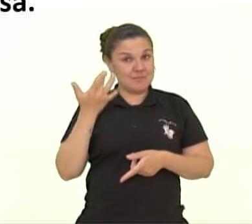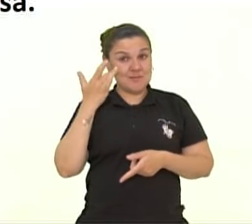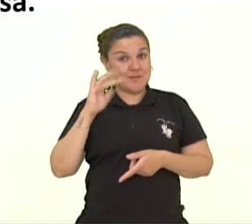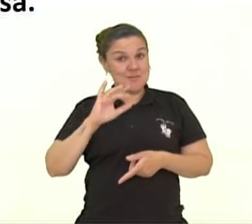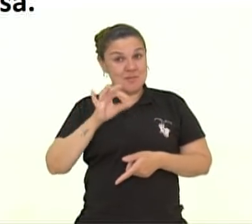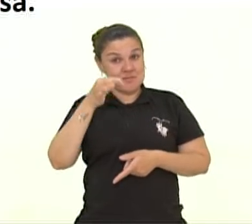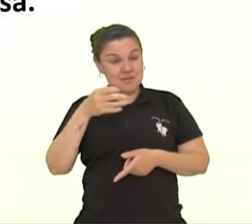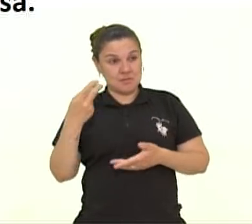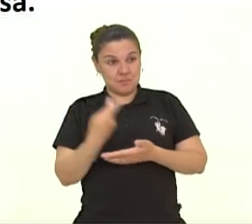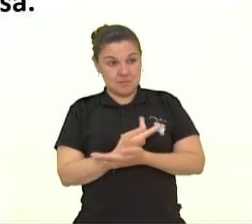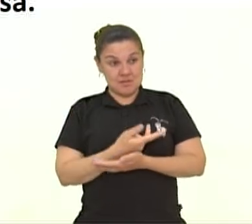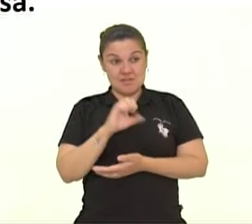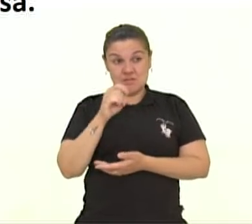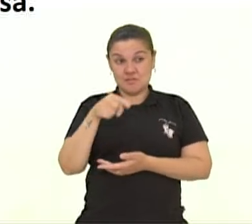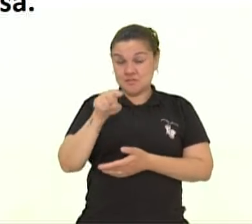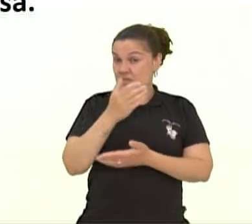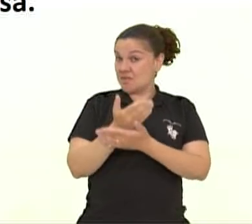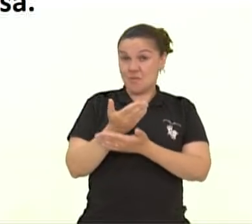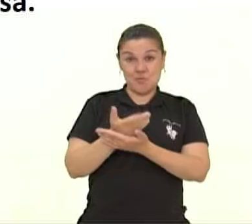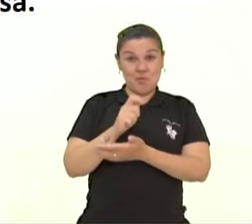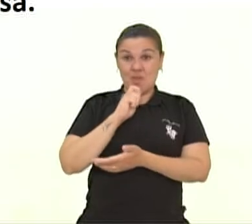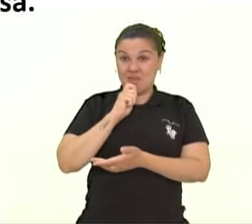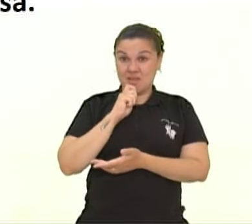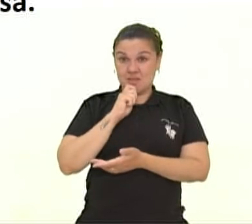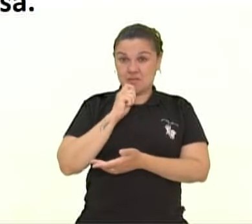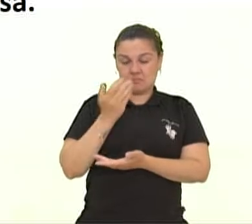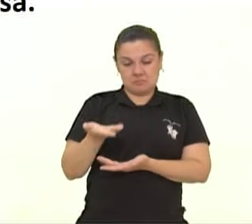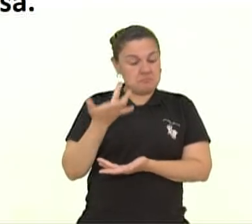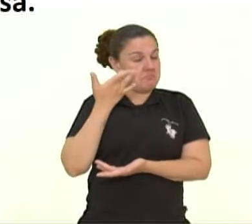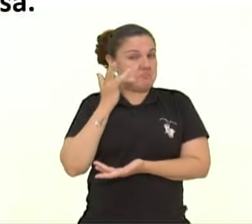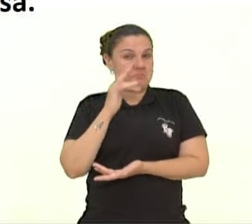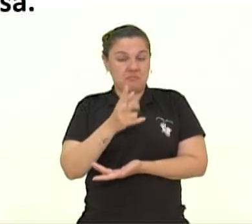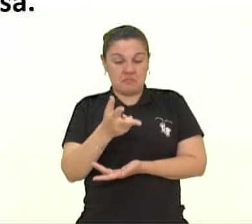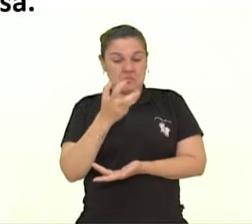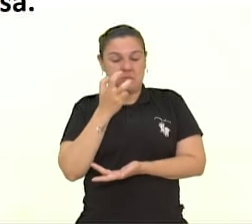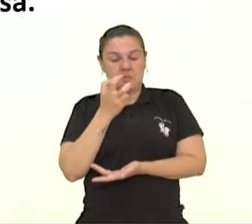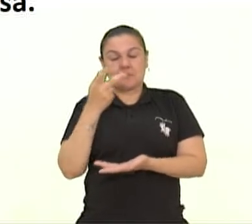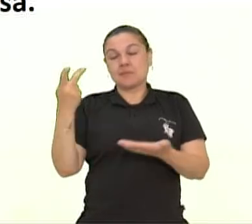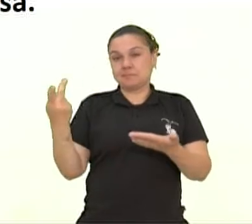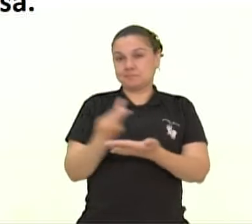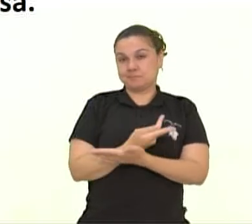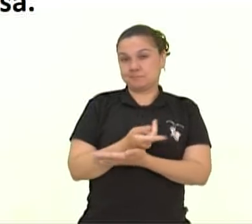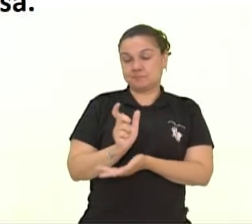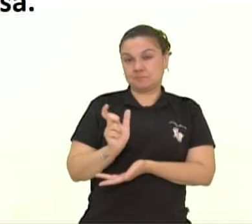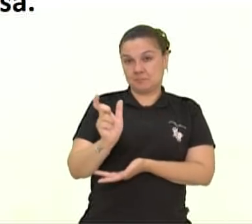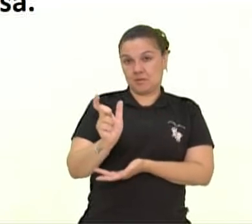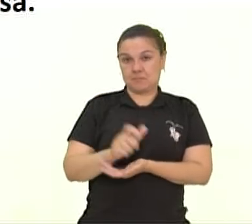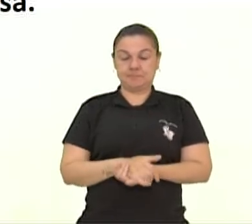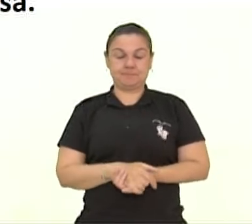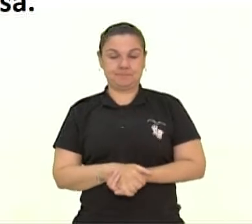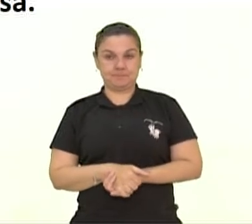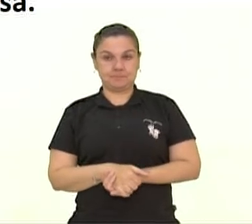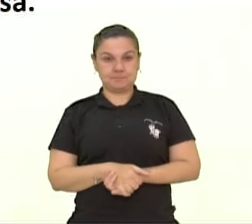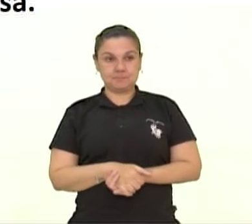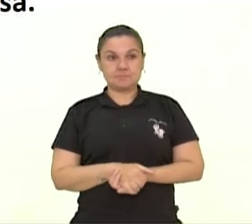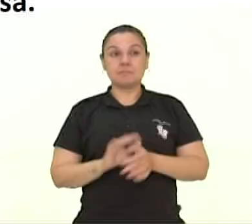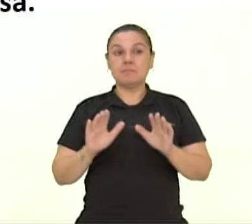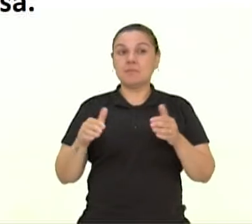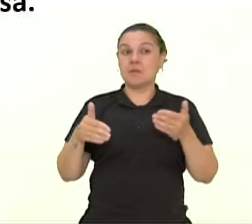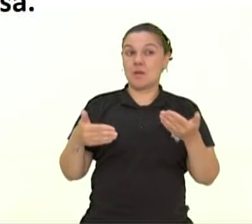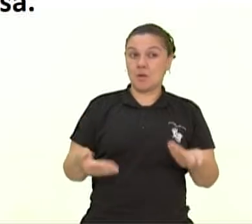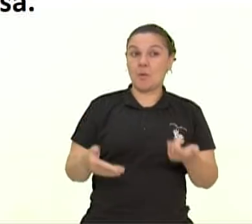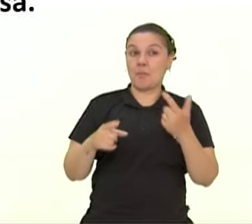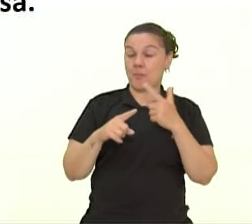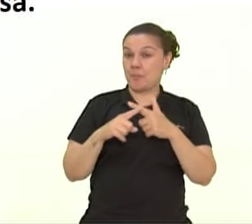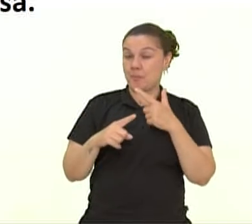aí, se vocês não estudaram a nova reforma, vocês sequer vão perceber que a palavra pode estar acentuada de forma errada, né? Porque